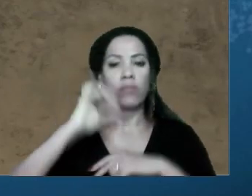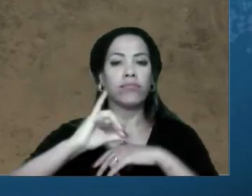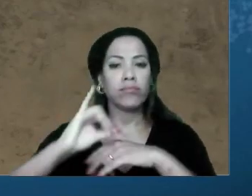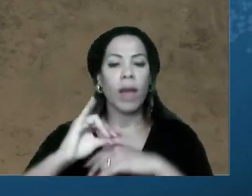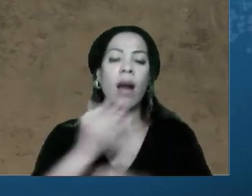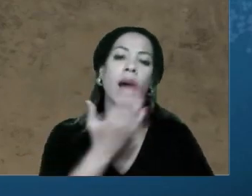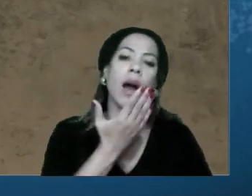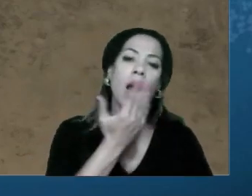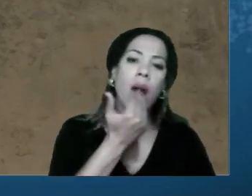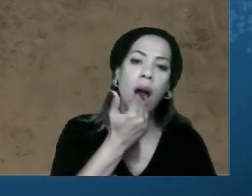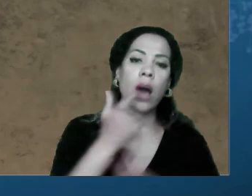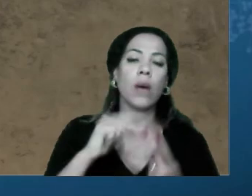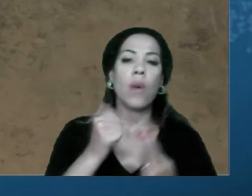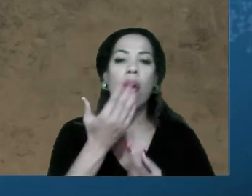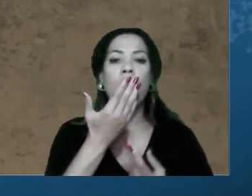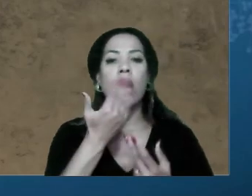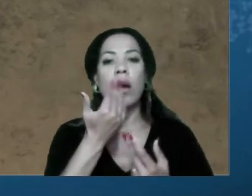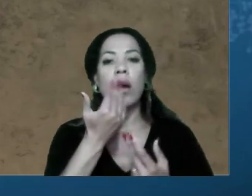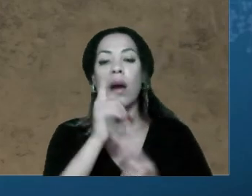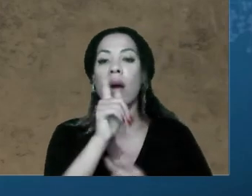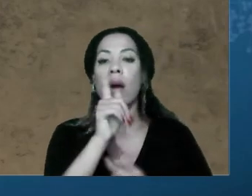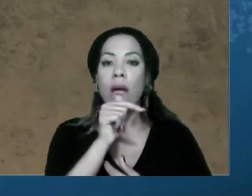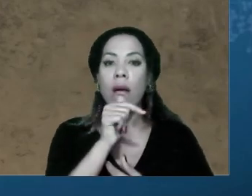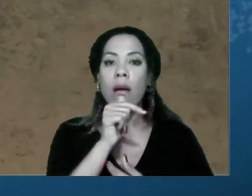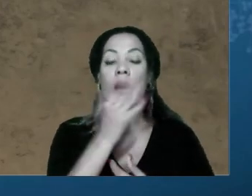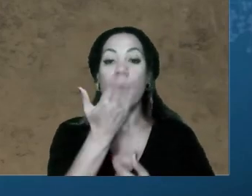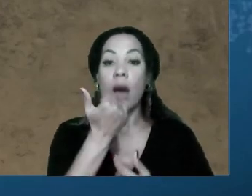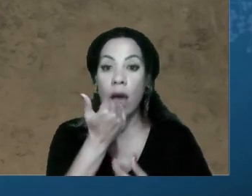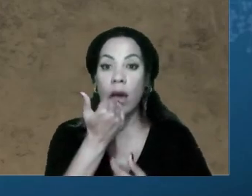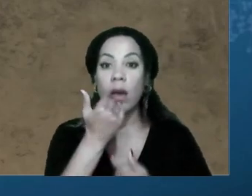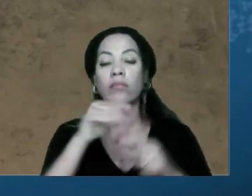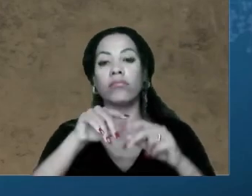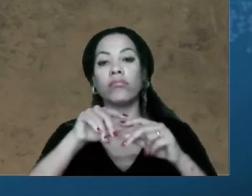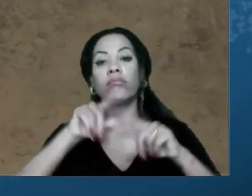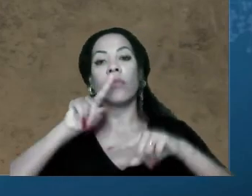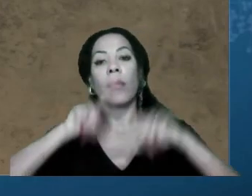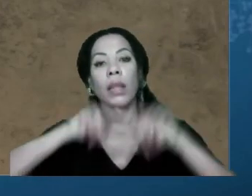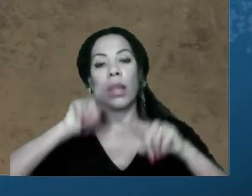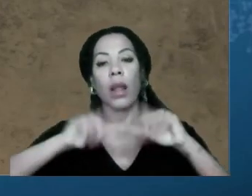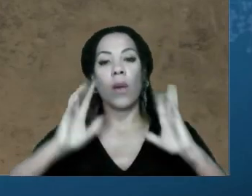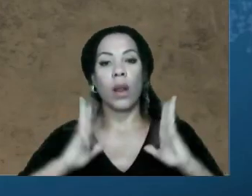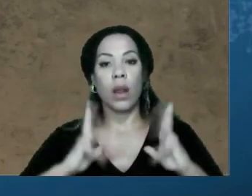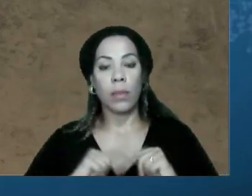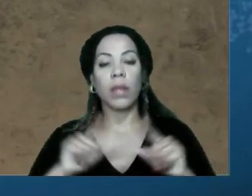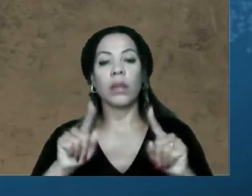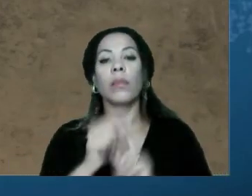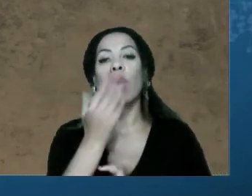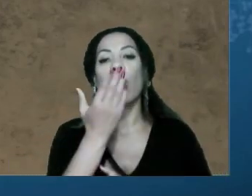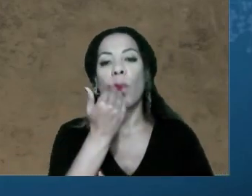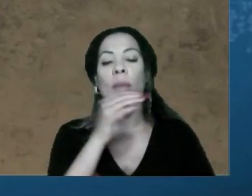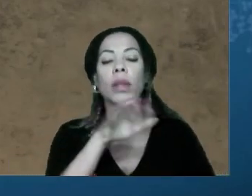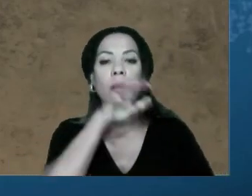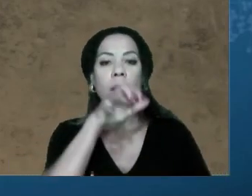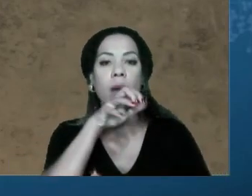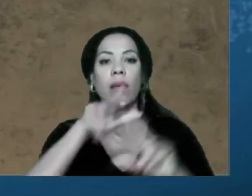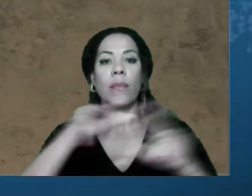não perecíveis, material de limpeza e raçãozinha para os cachorrinhos e